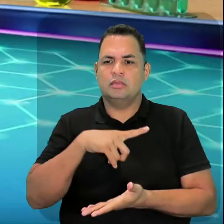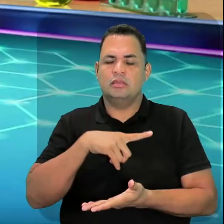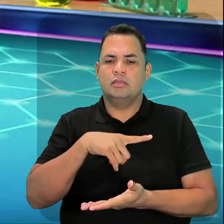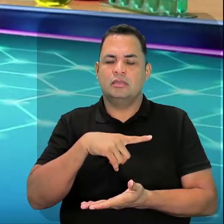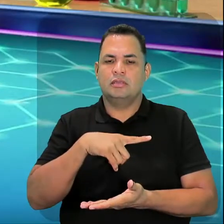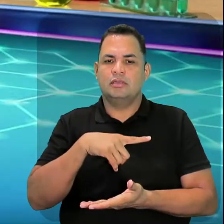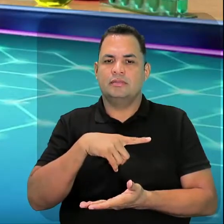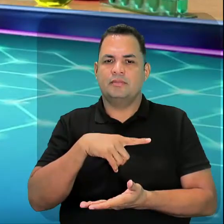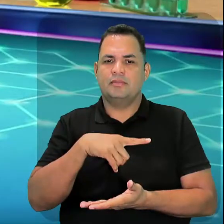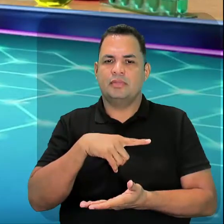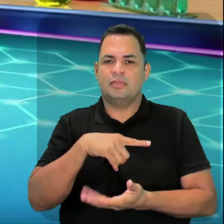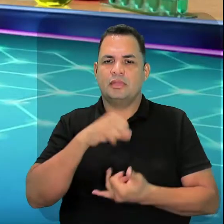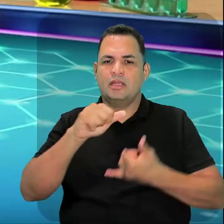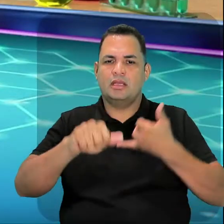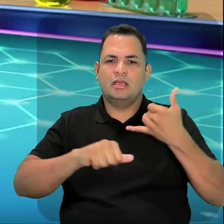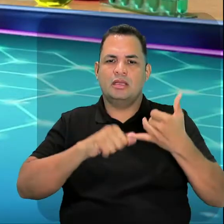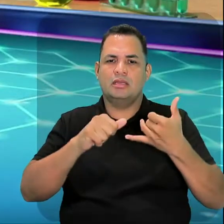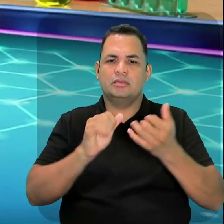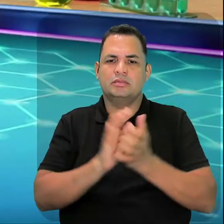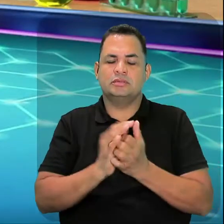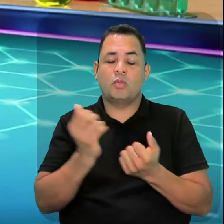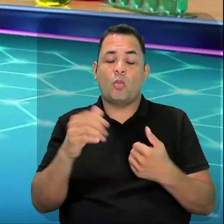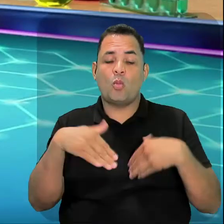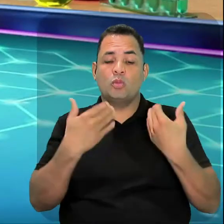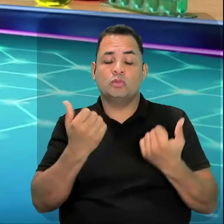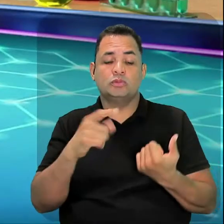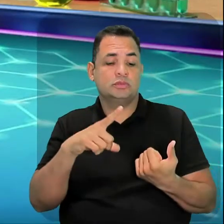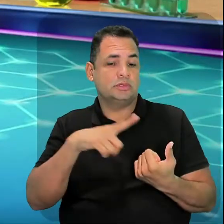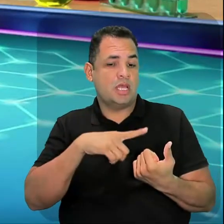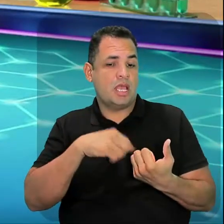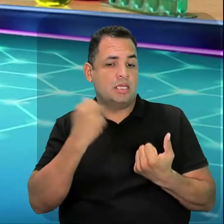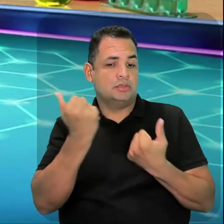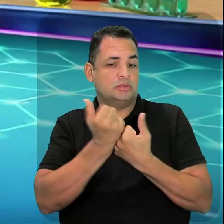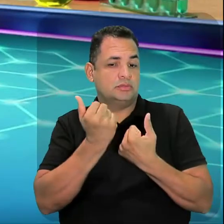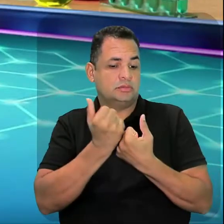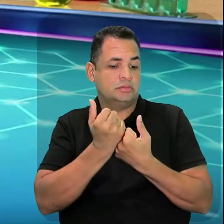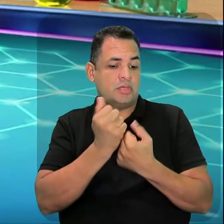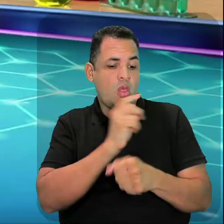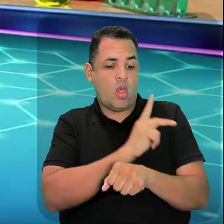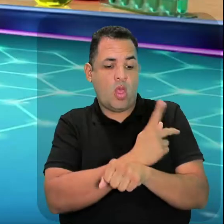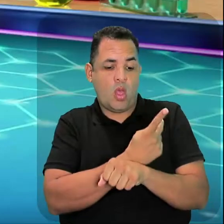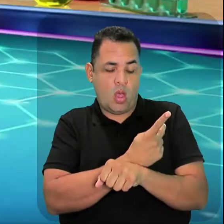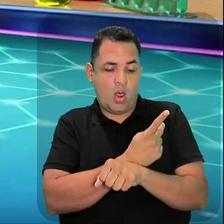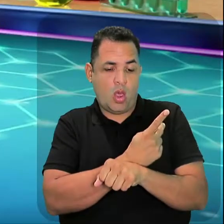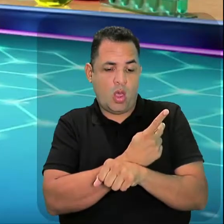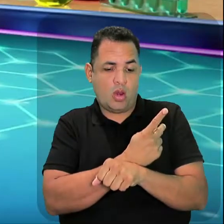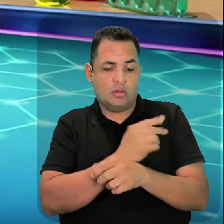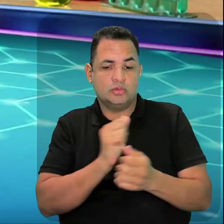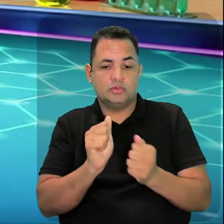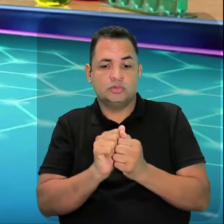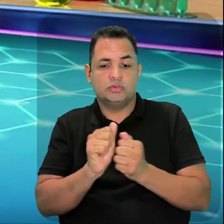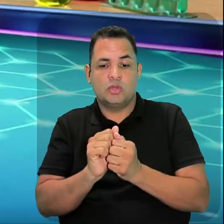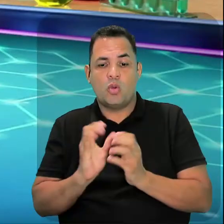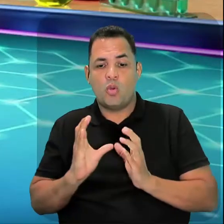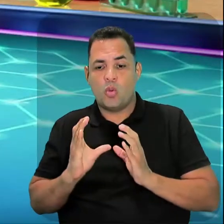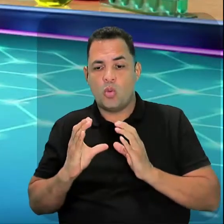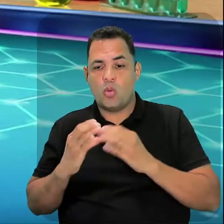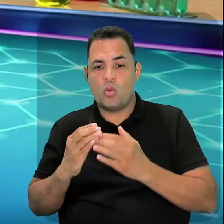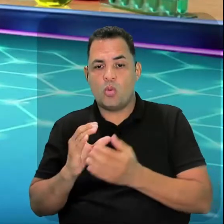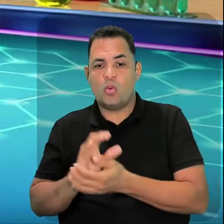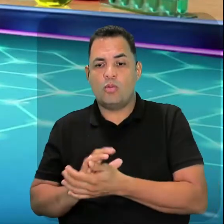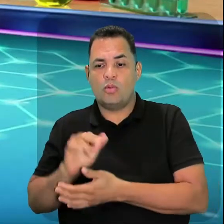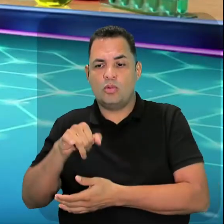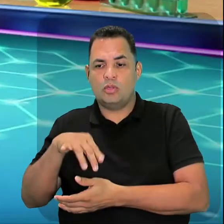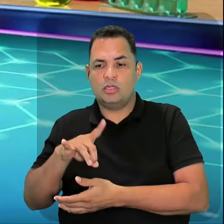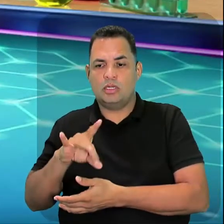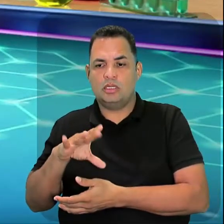nitração, que é quando a gente tem a substituição de um dos hidrogênios do alcano pelo grupo nitro, né, chamado de